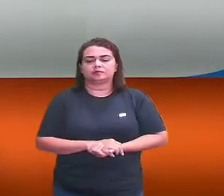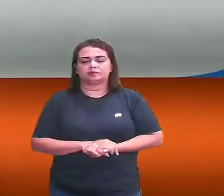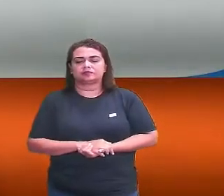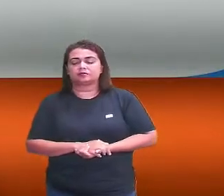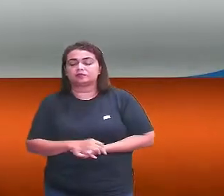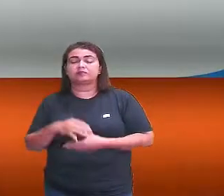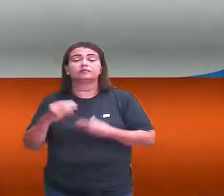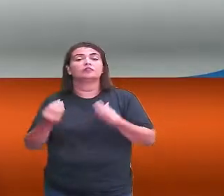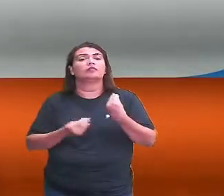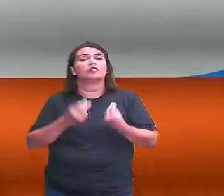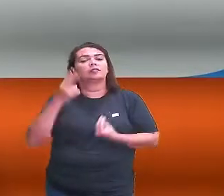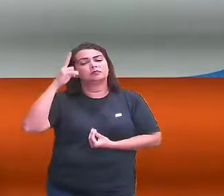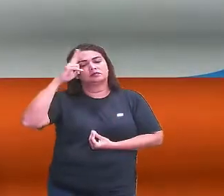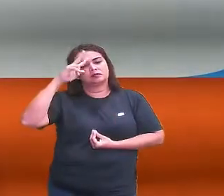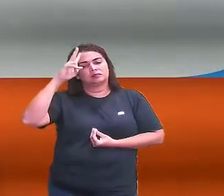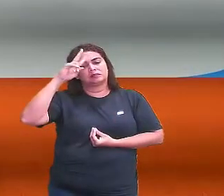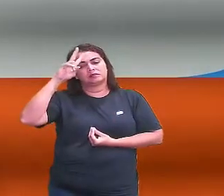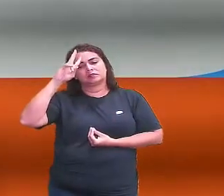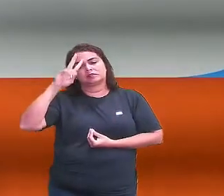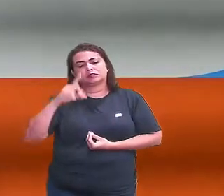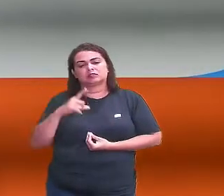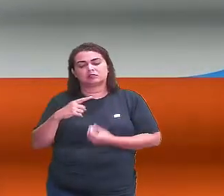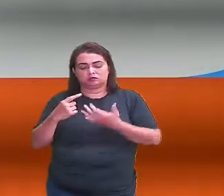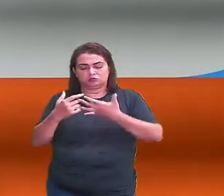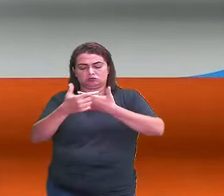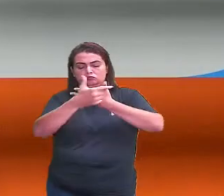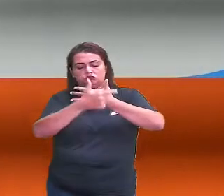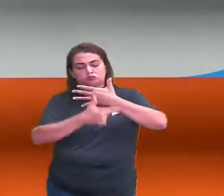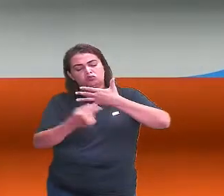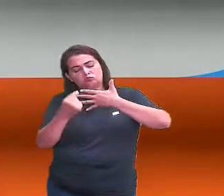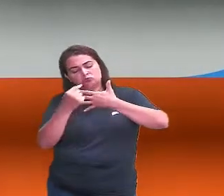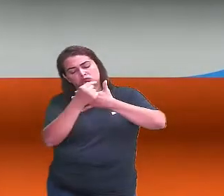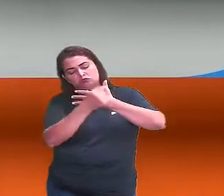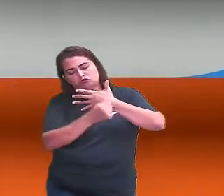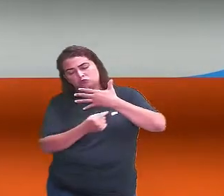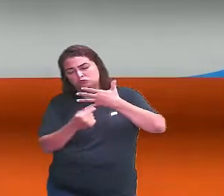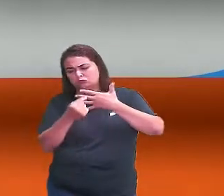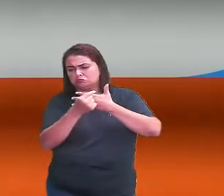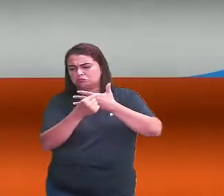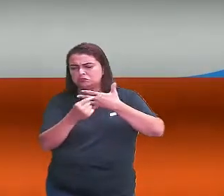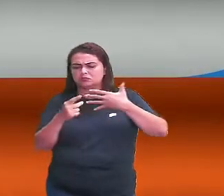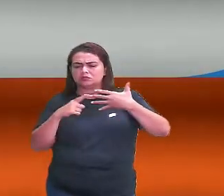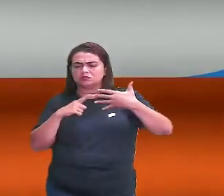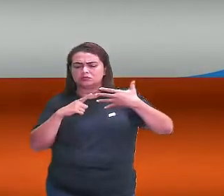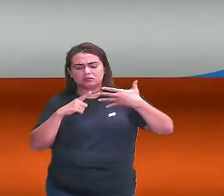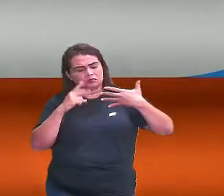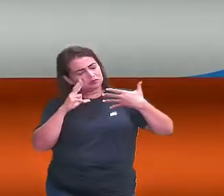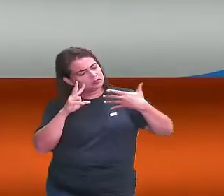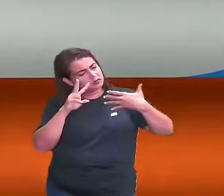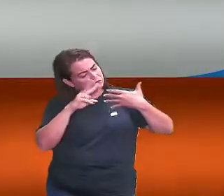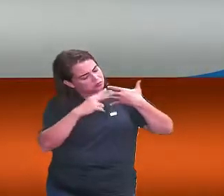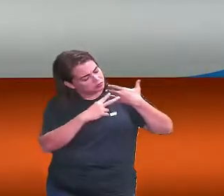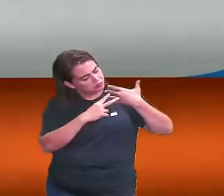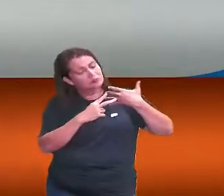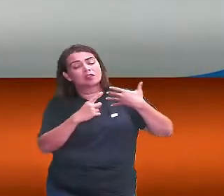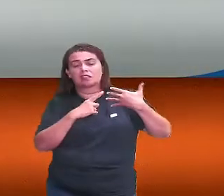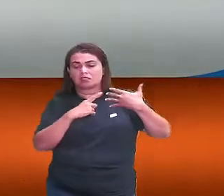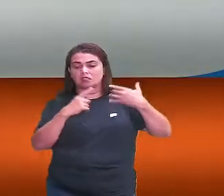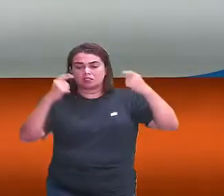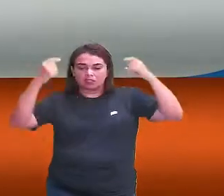Saber sobre essa história. O que é que tem na capa desse livro? Você já deve estar vendo que tem um